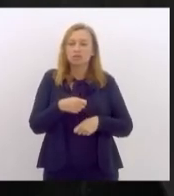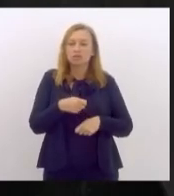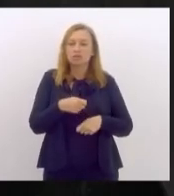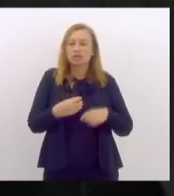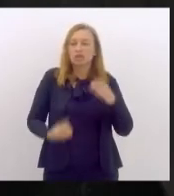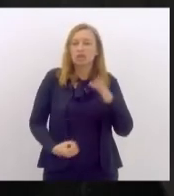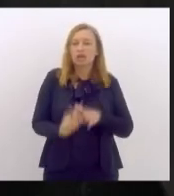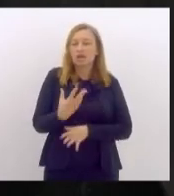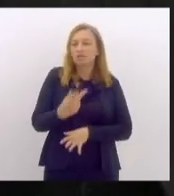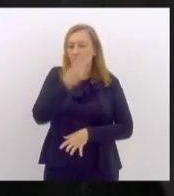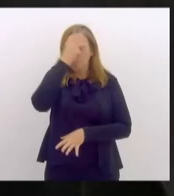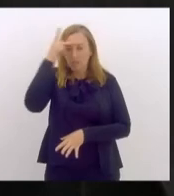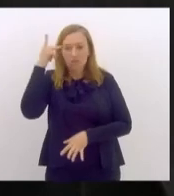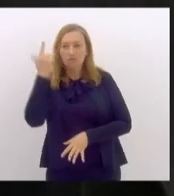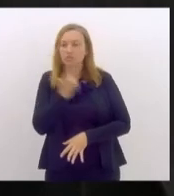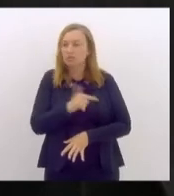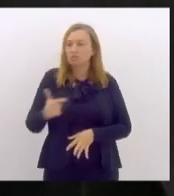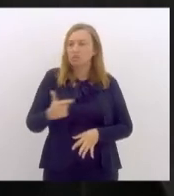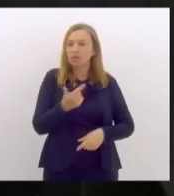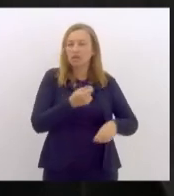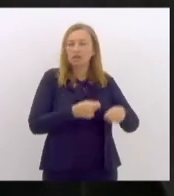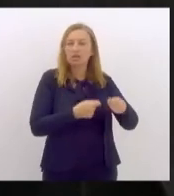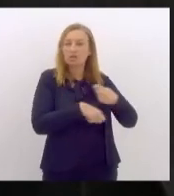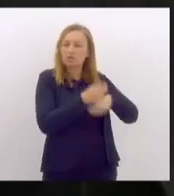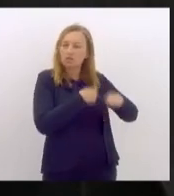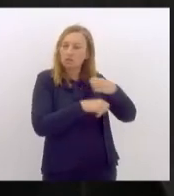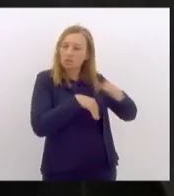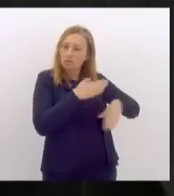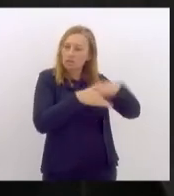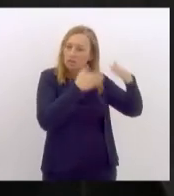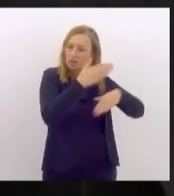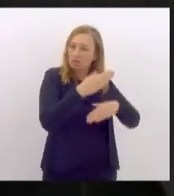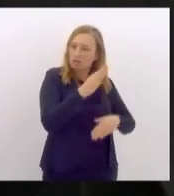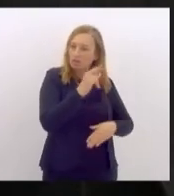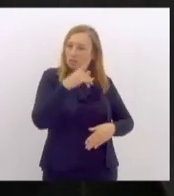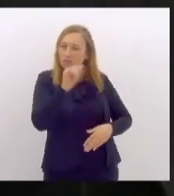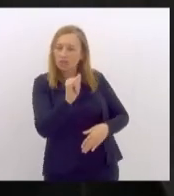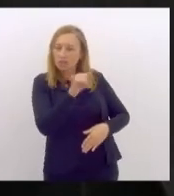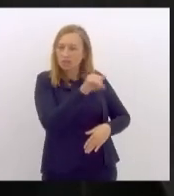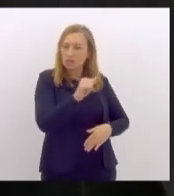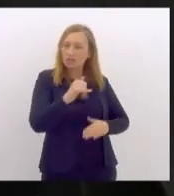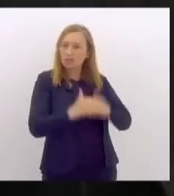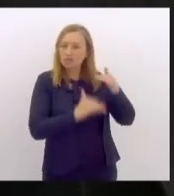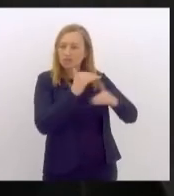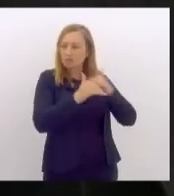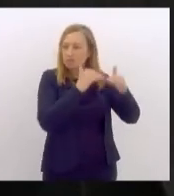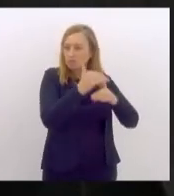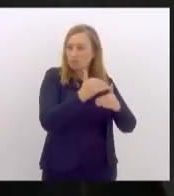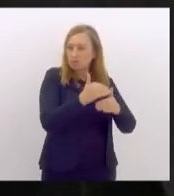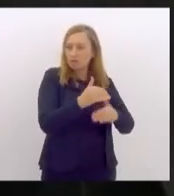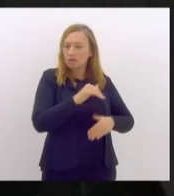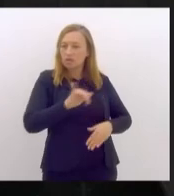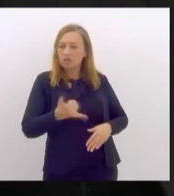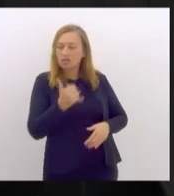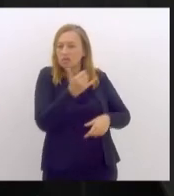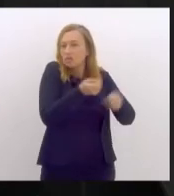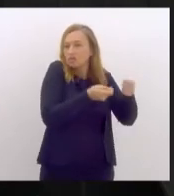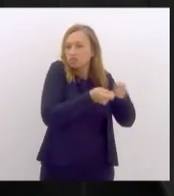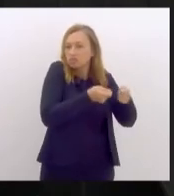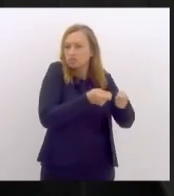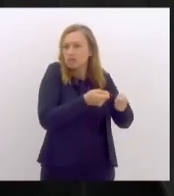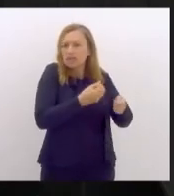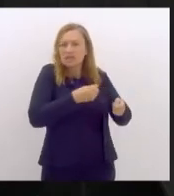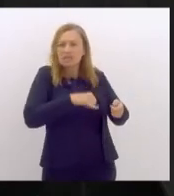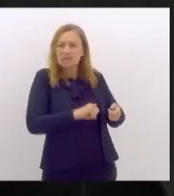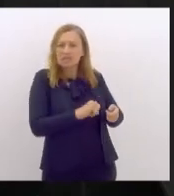não tem economia que cresça não tem PIB que se amplie não tem inflação que se controle se